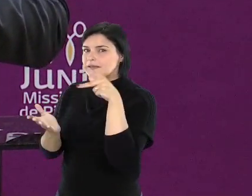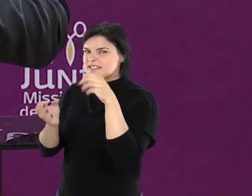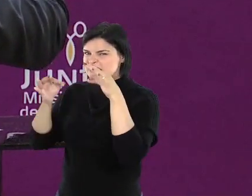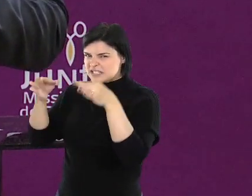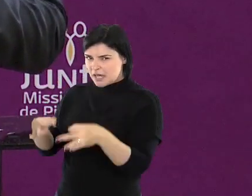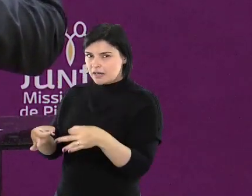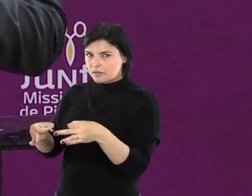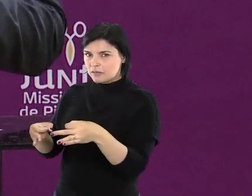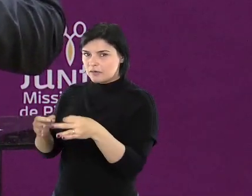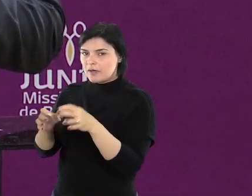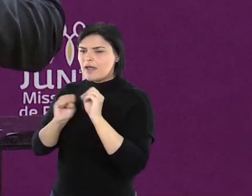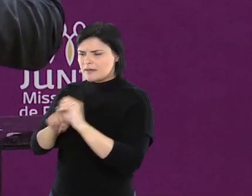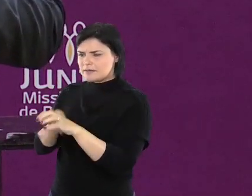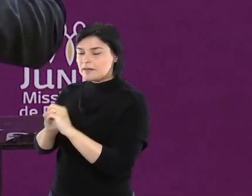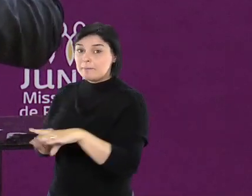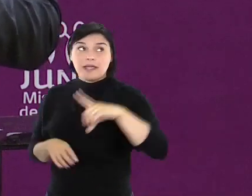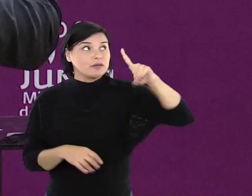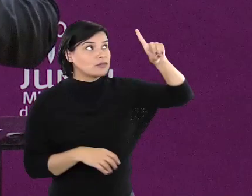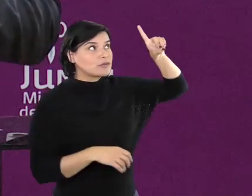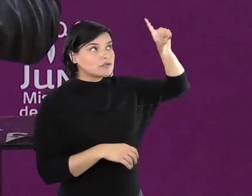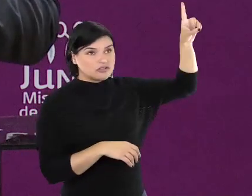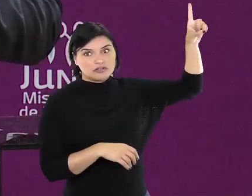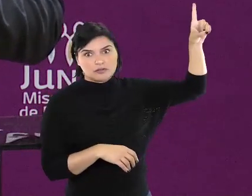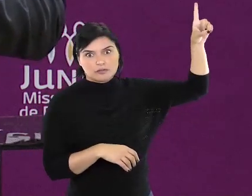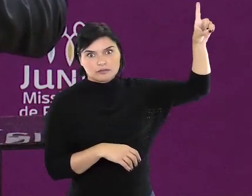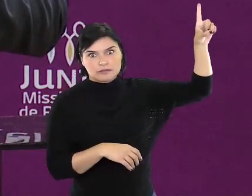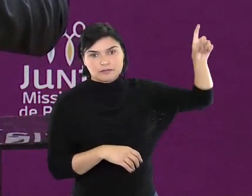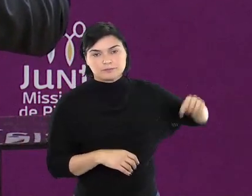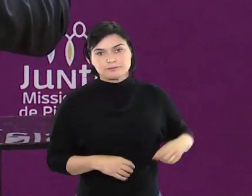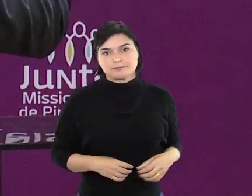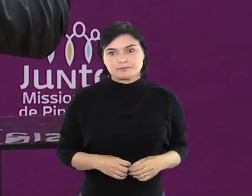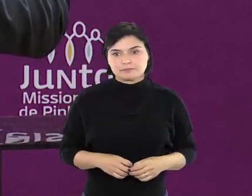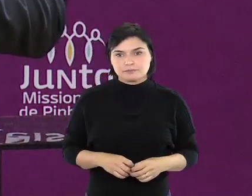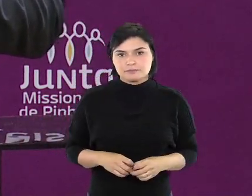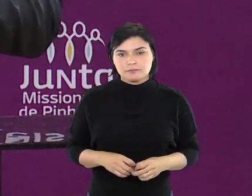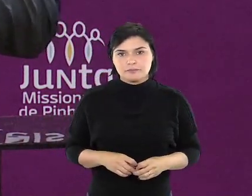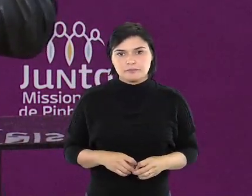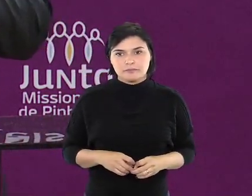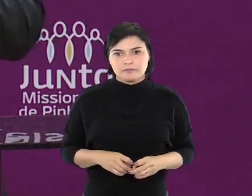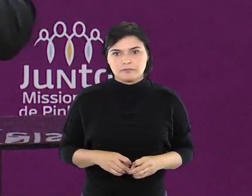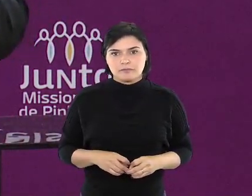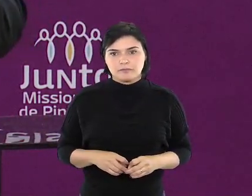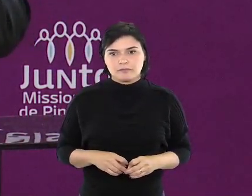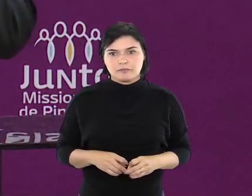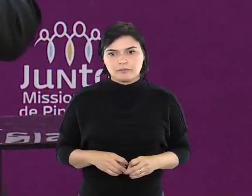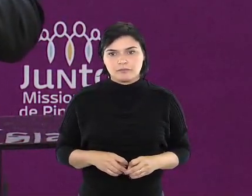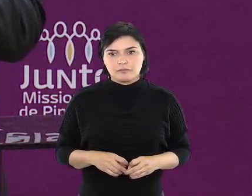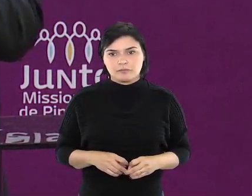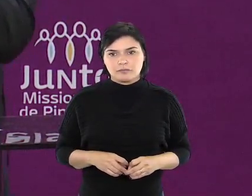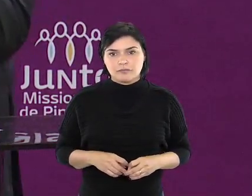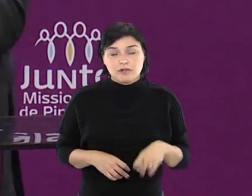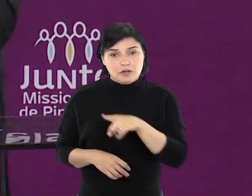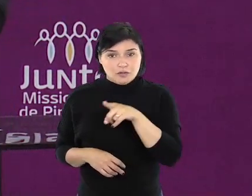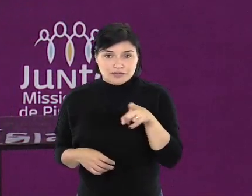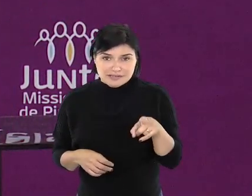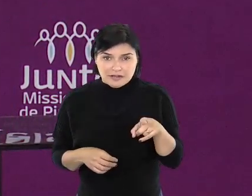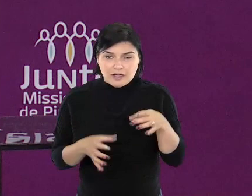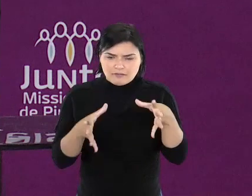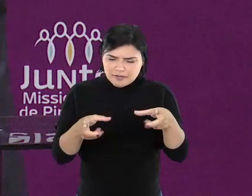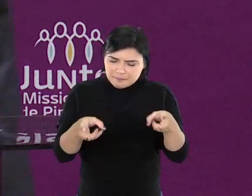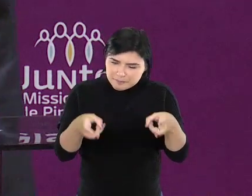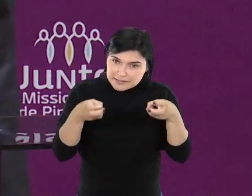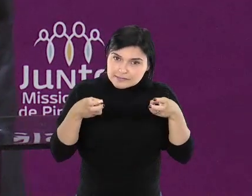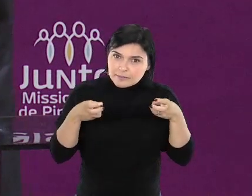ouro prata pedras preciosas madeira feno e Palha e você vai descobrir que a palavra de Deus é